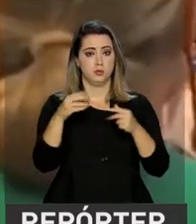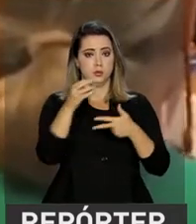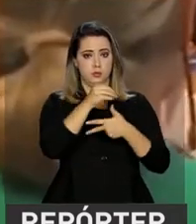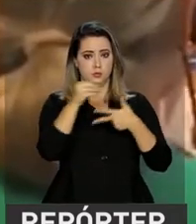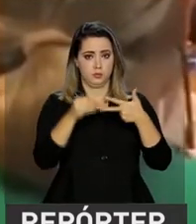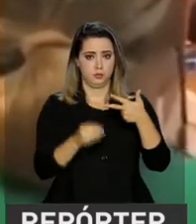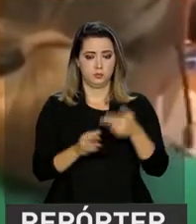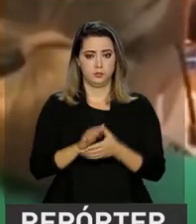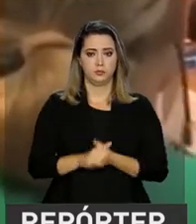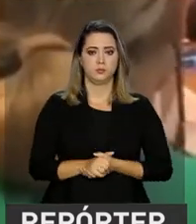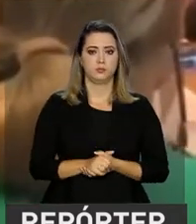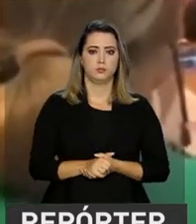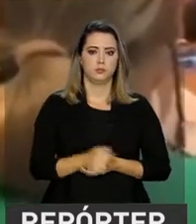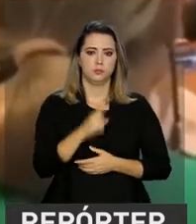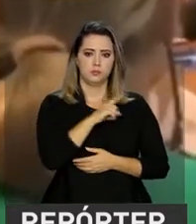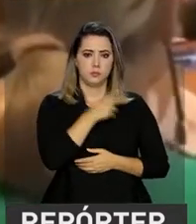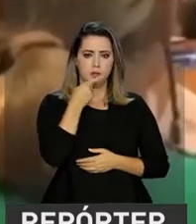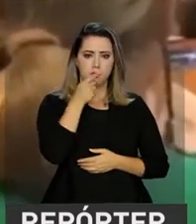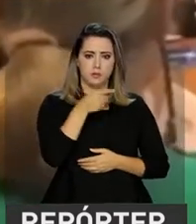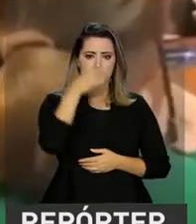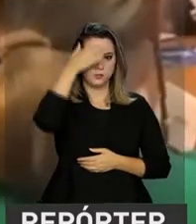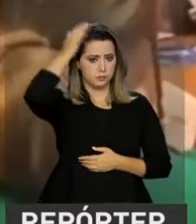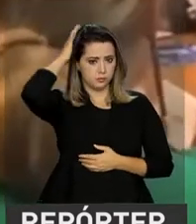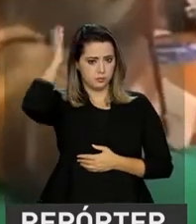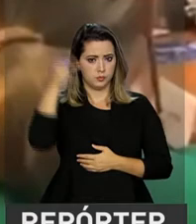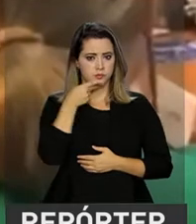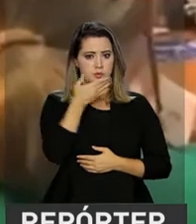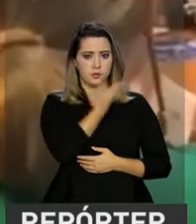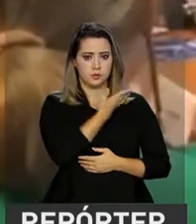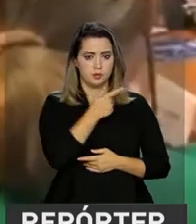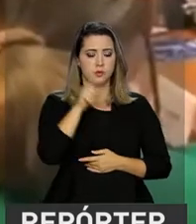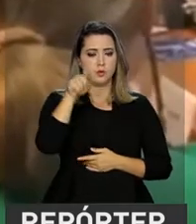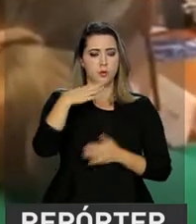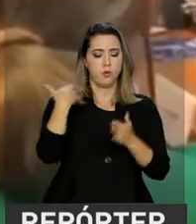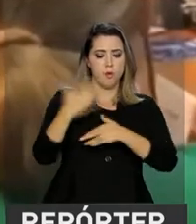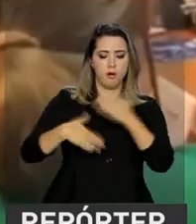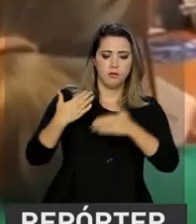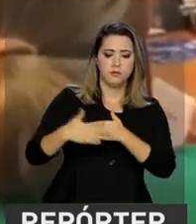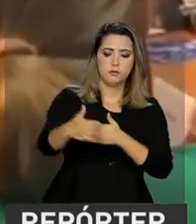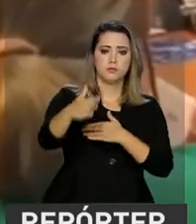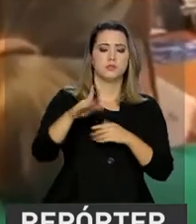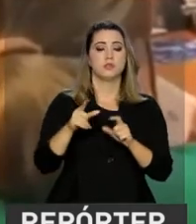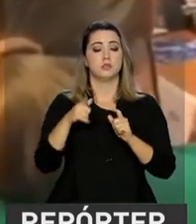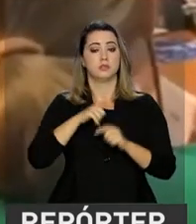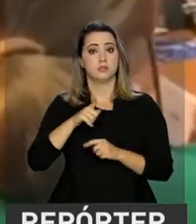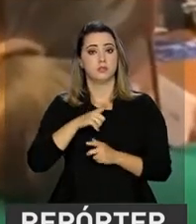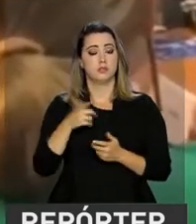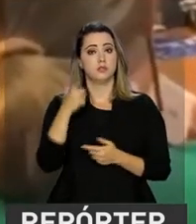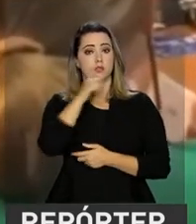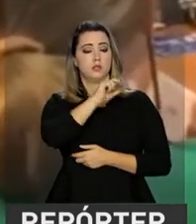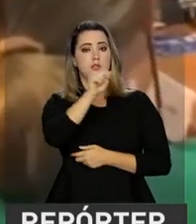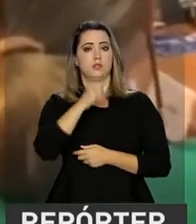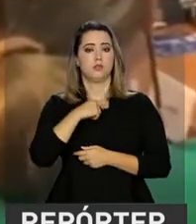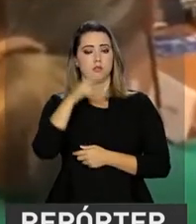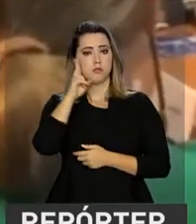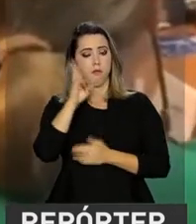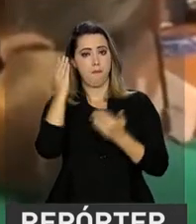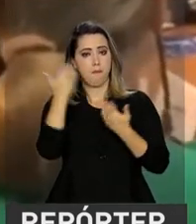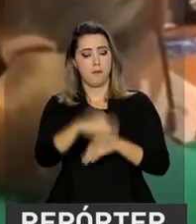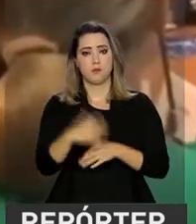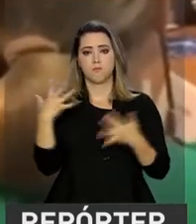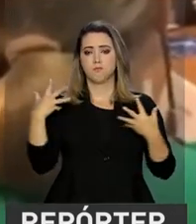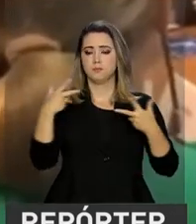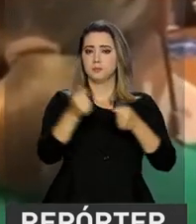avanços mais extraordinários da educação brasileira, que tem uma capacidade de avaliação extraordinária.